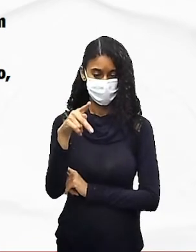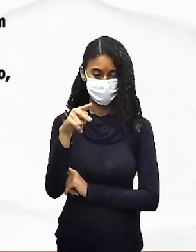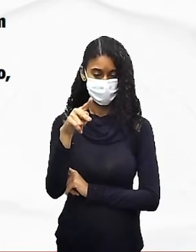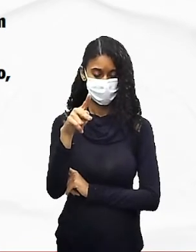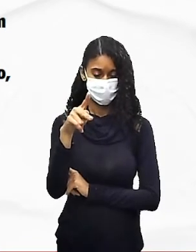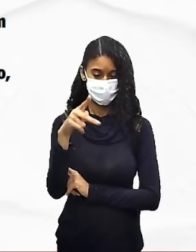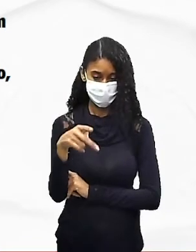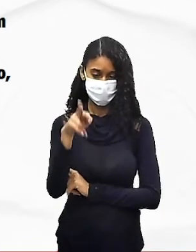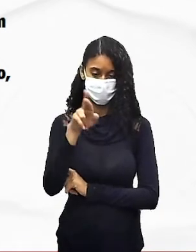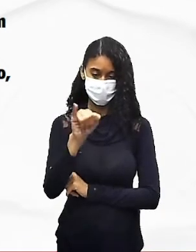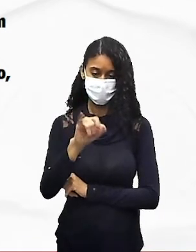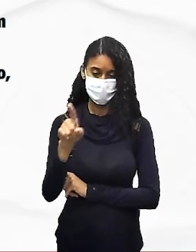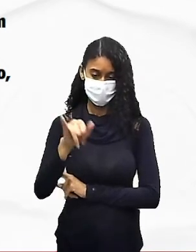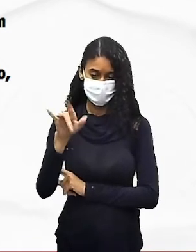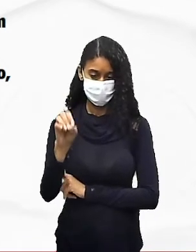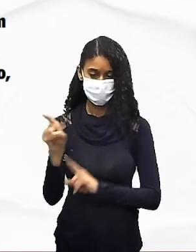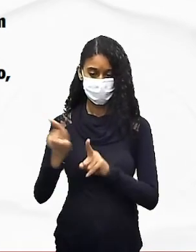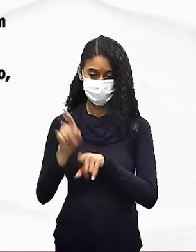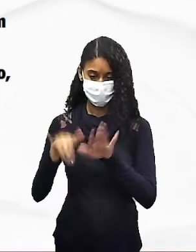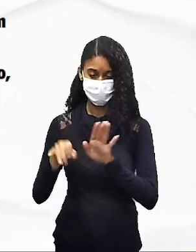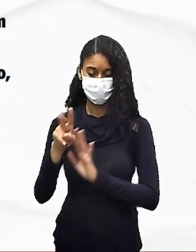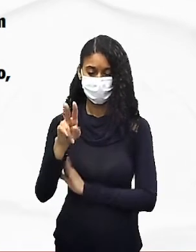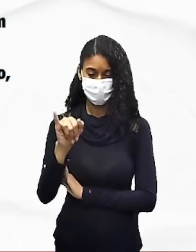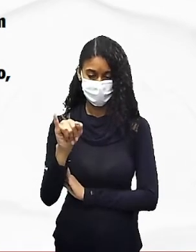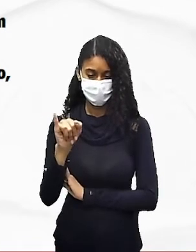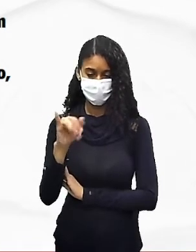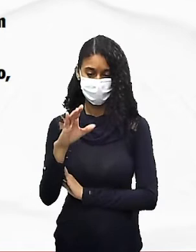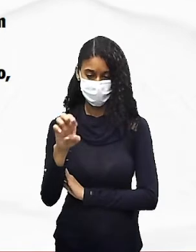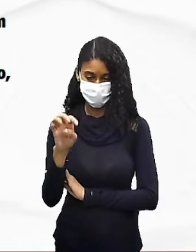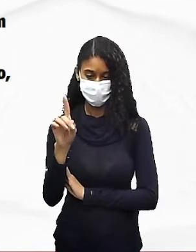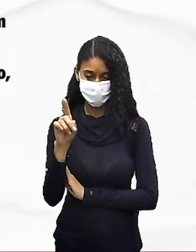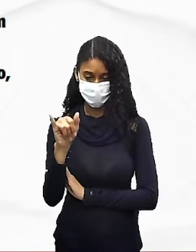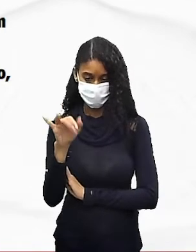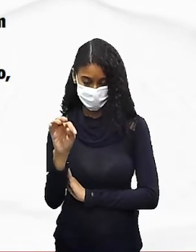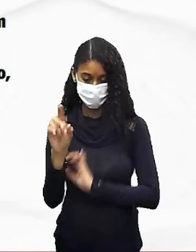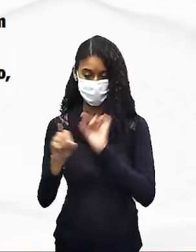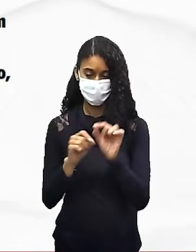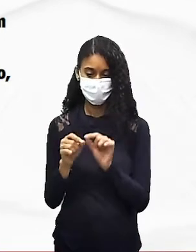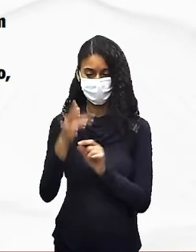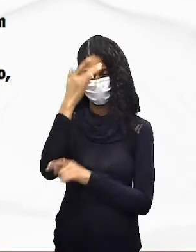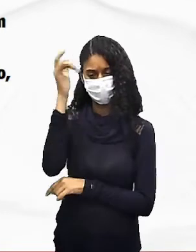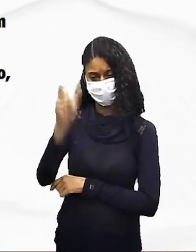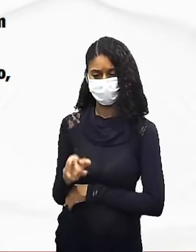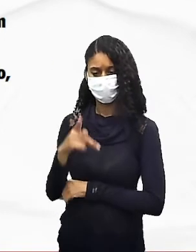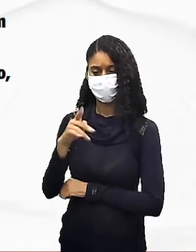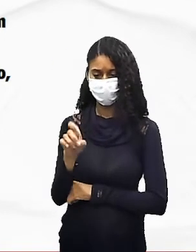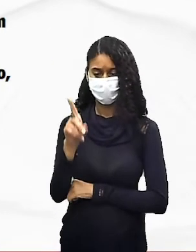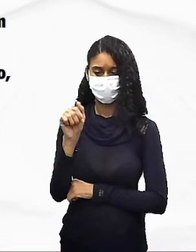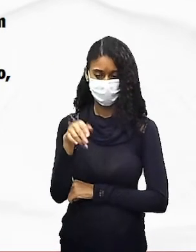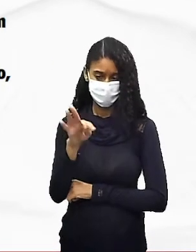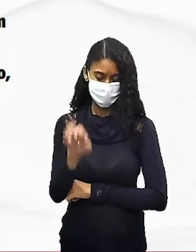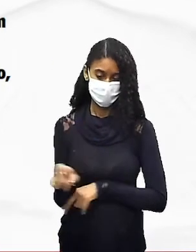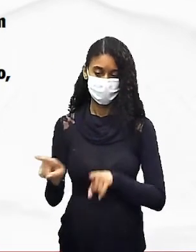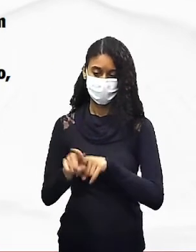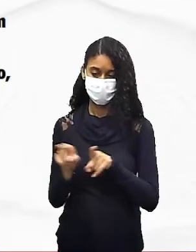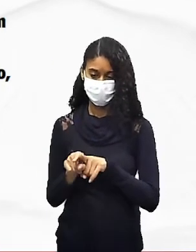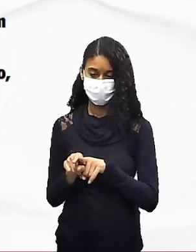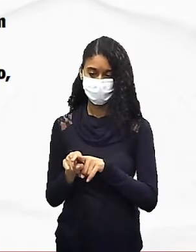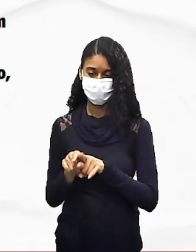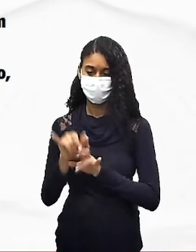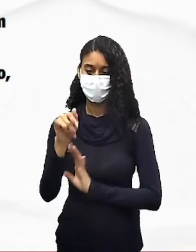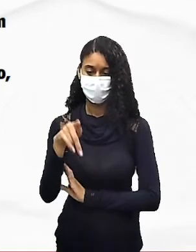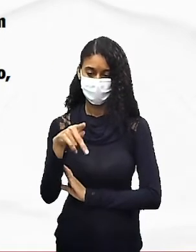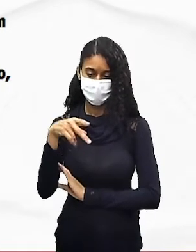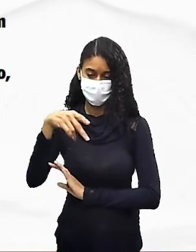pedante, importuno, agudo, falta de respeito para com a opinião alheia. Soube mais que, tratando-se